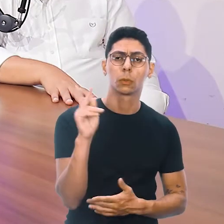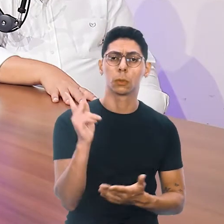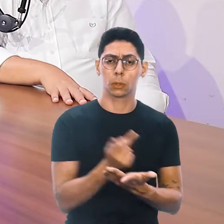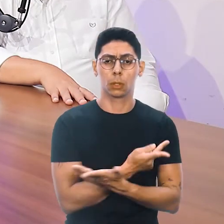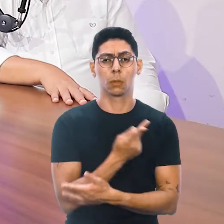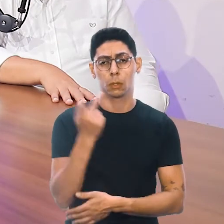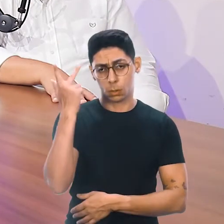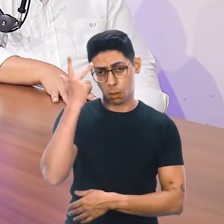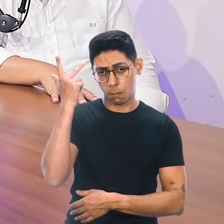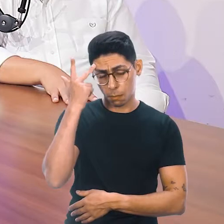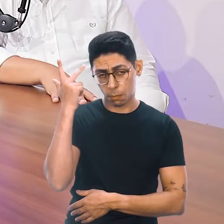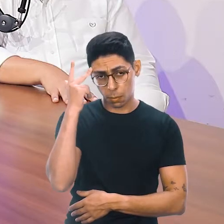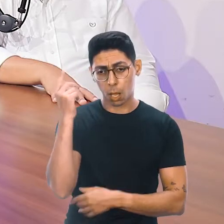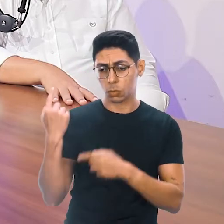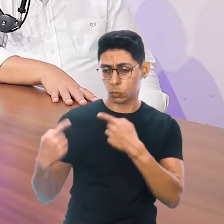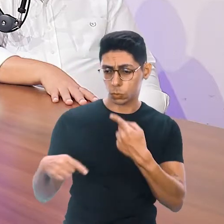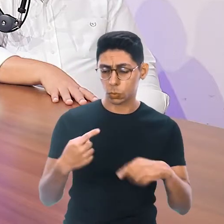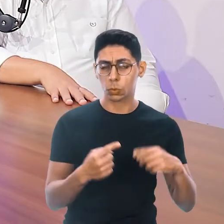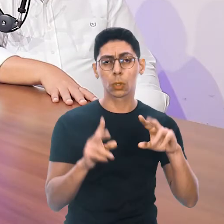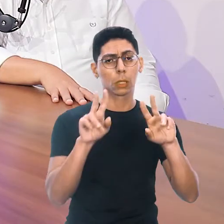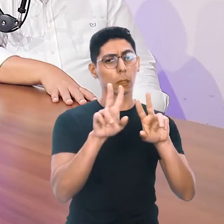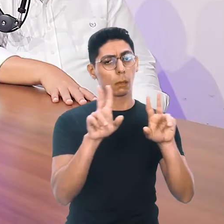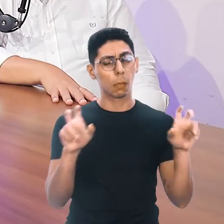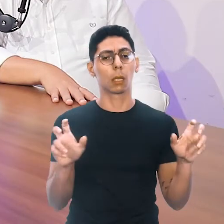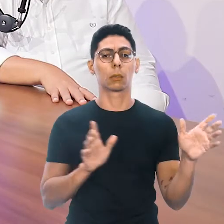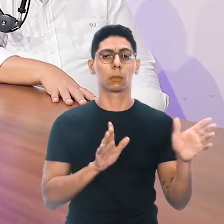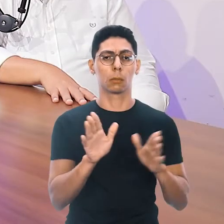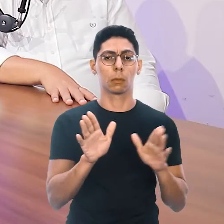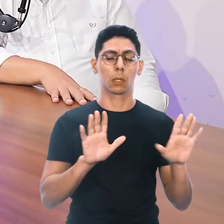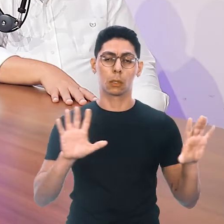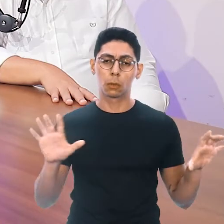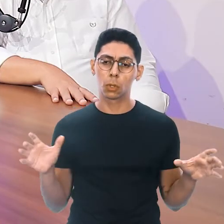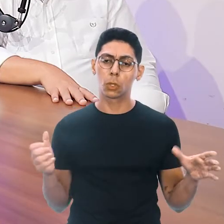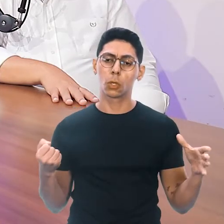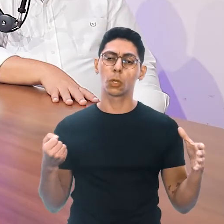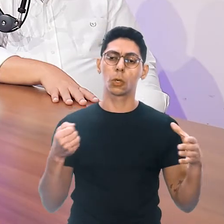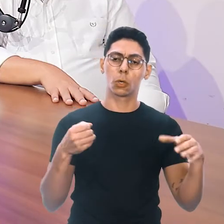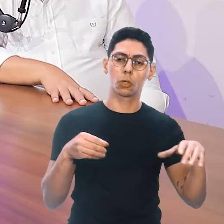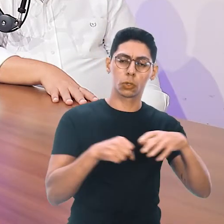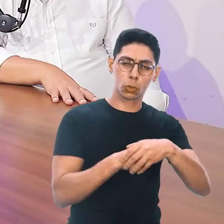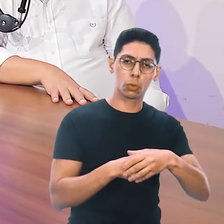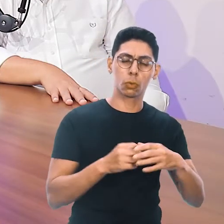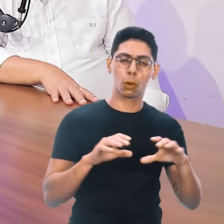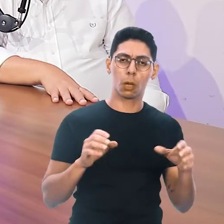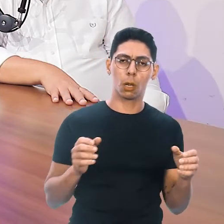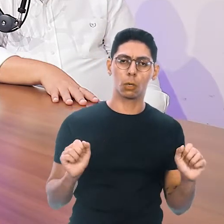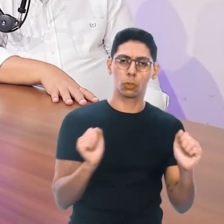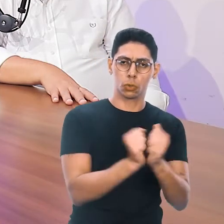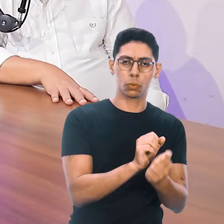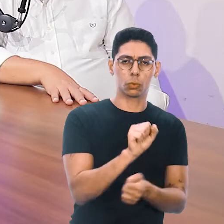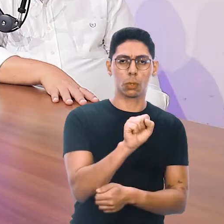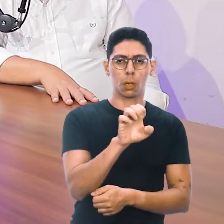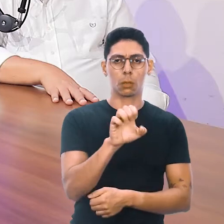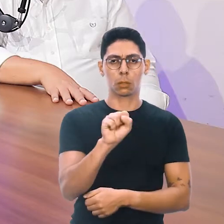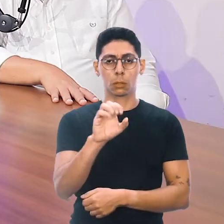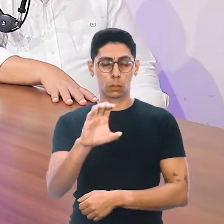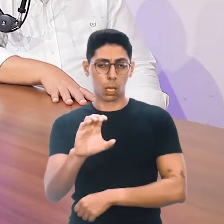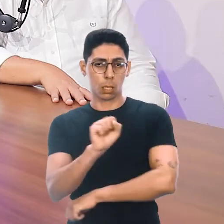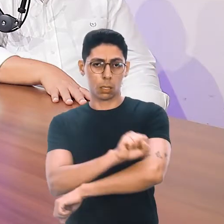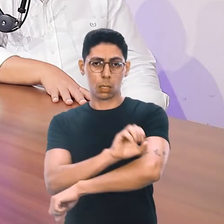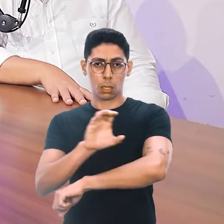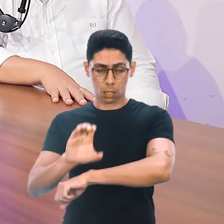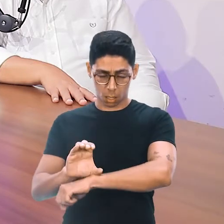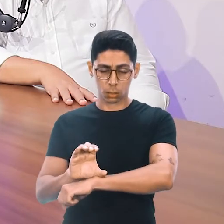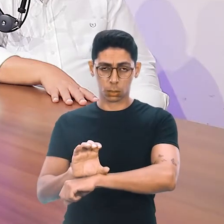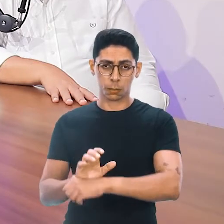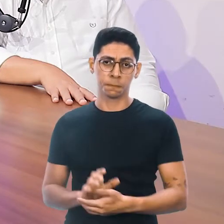Paulo, trabalhando as questões de acessibilidade, foi junto ao SESC, Serviço Social do Comércio. Foi justamente